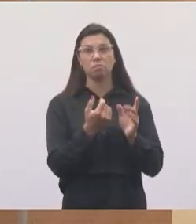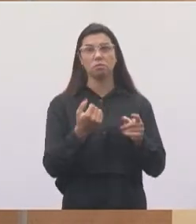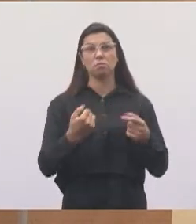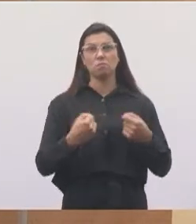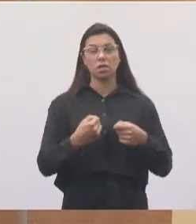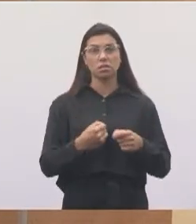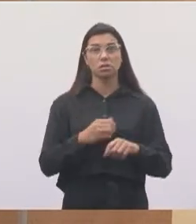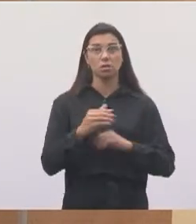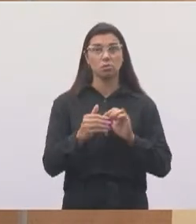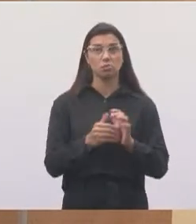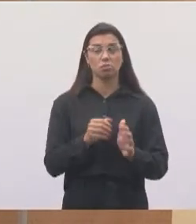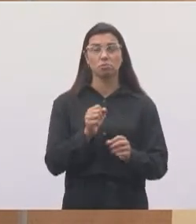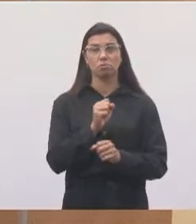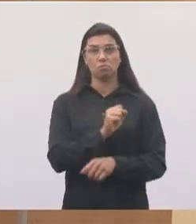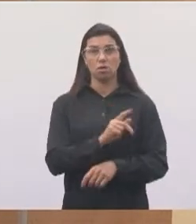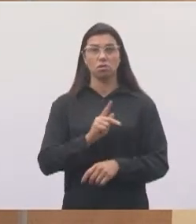e